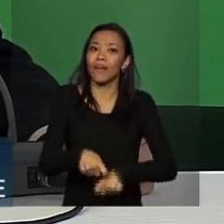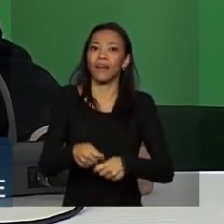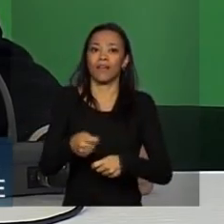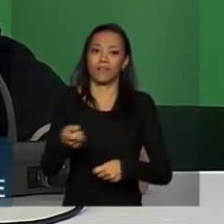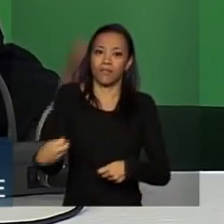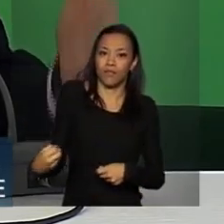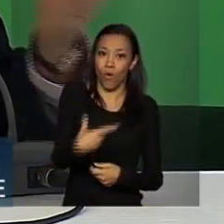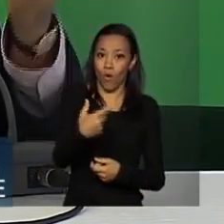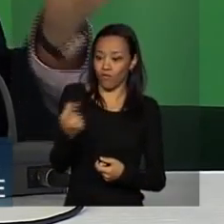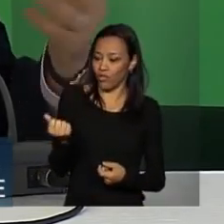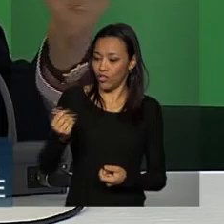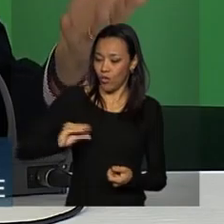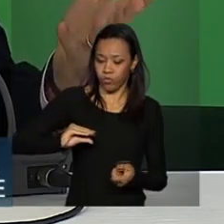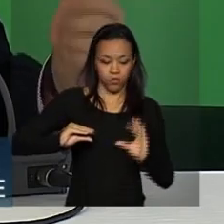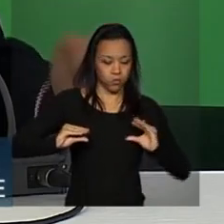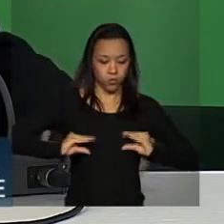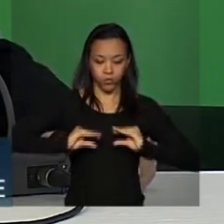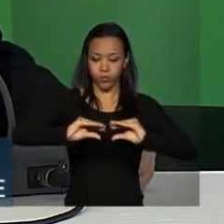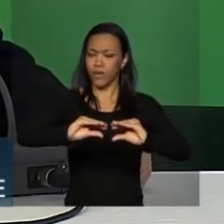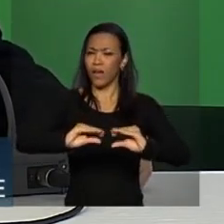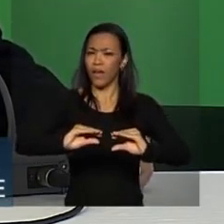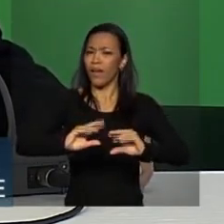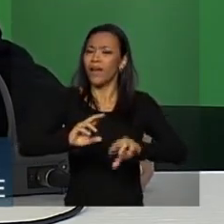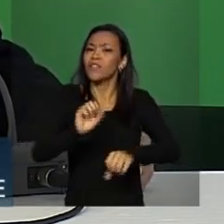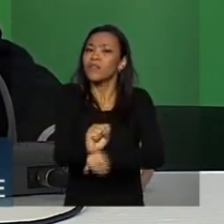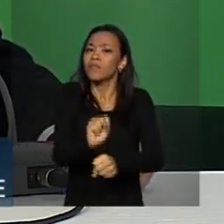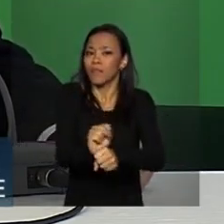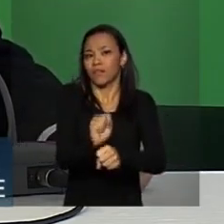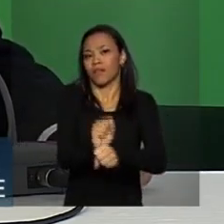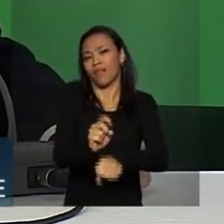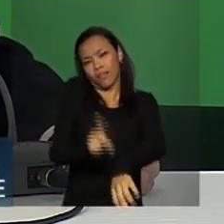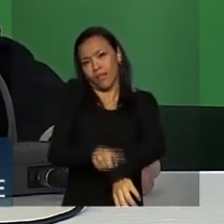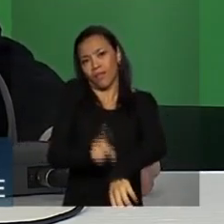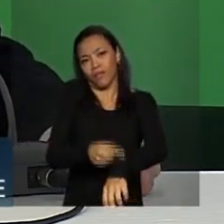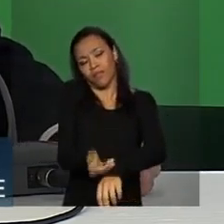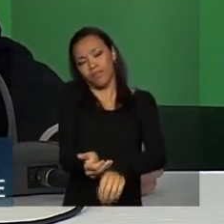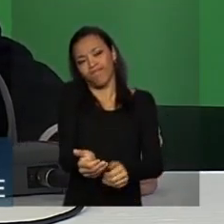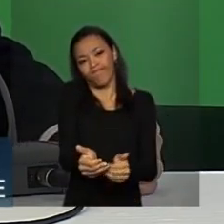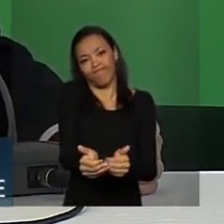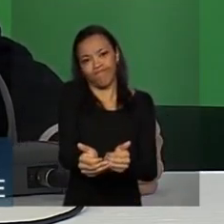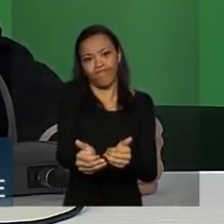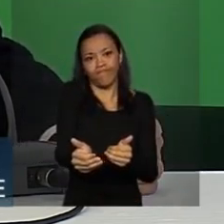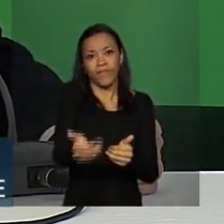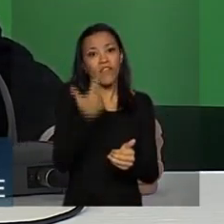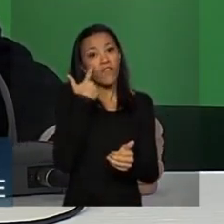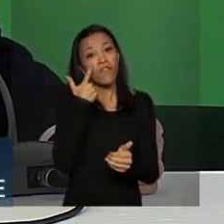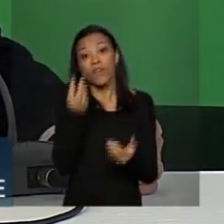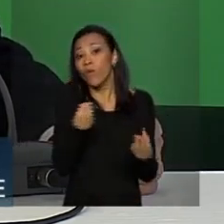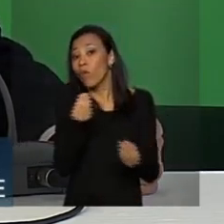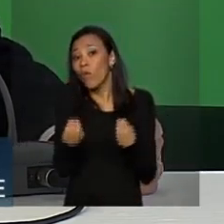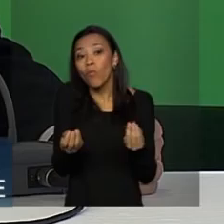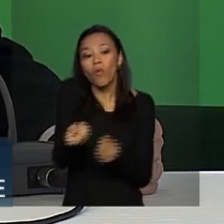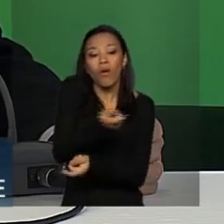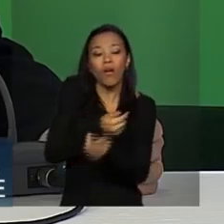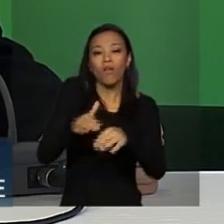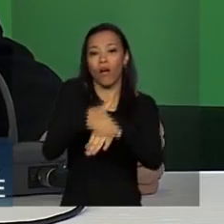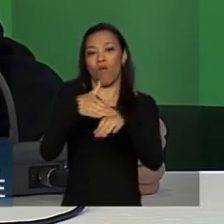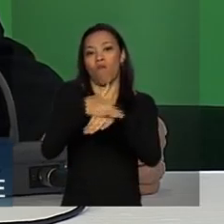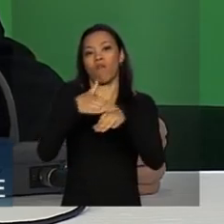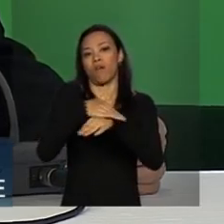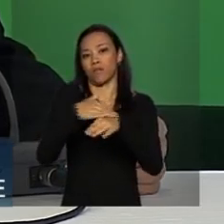investimentos virão. Mas aí é uma questão de tempo e aguardar, enfim, o efeito do acordo.